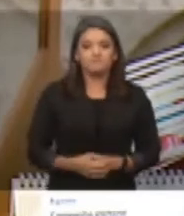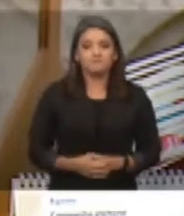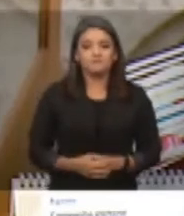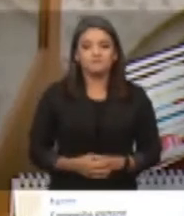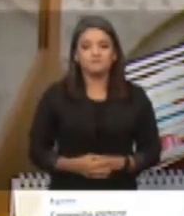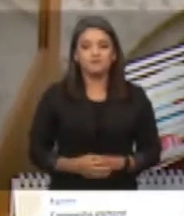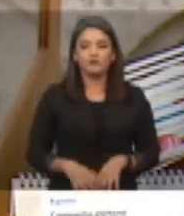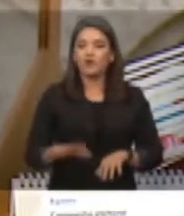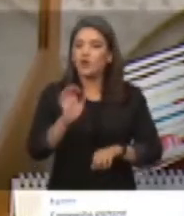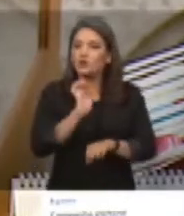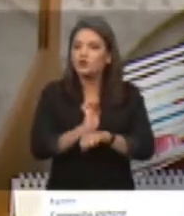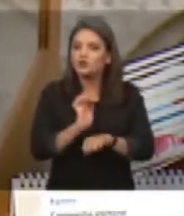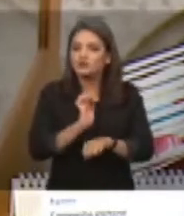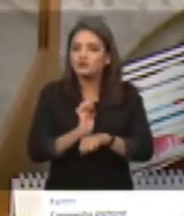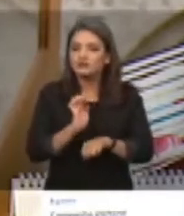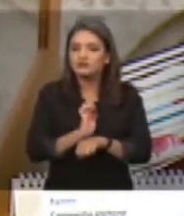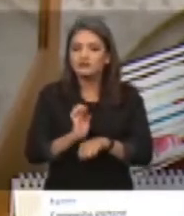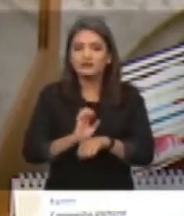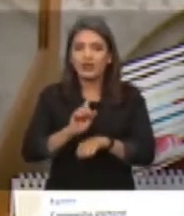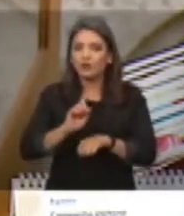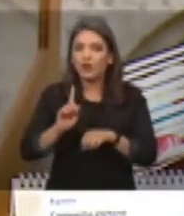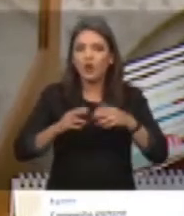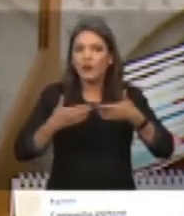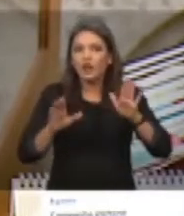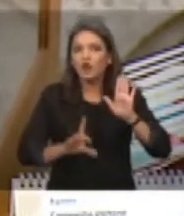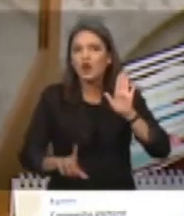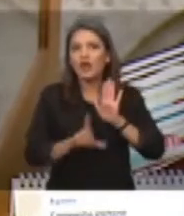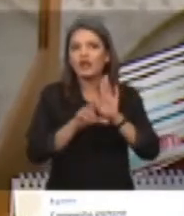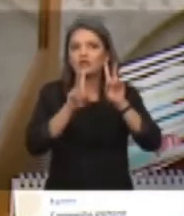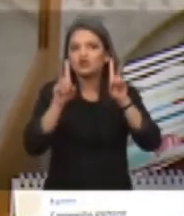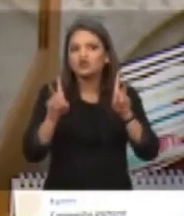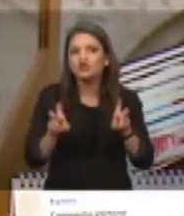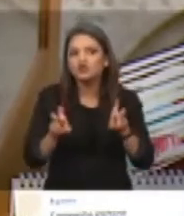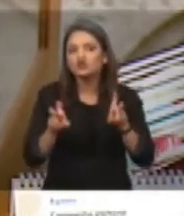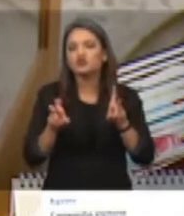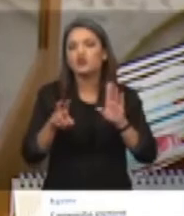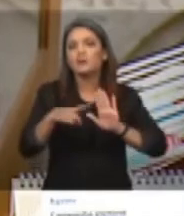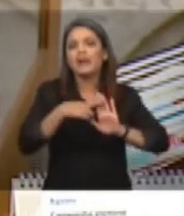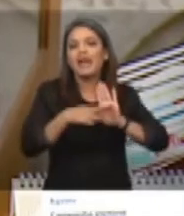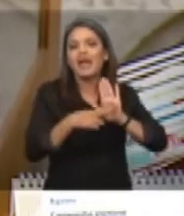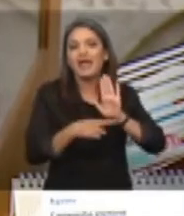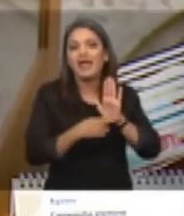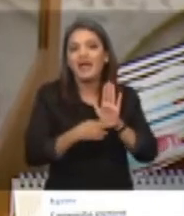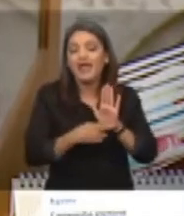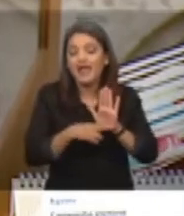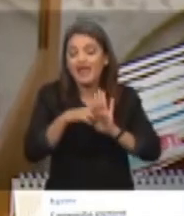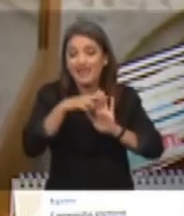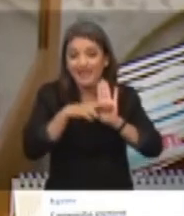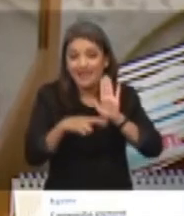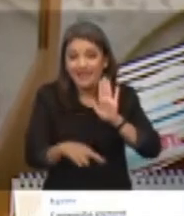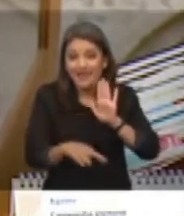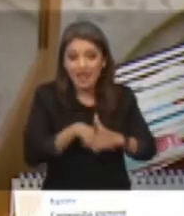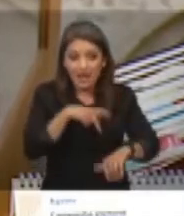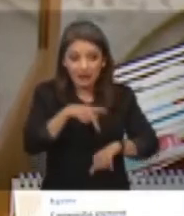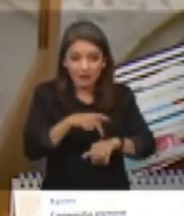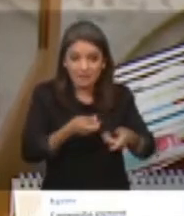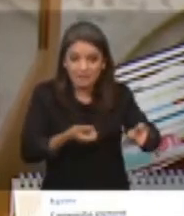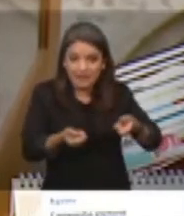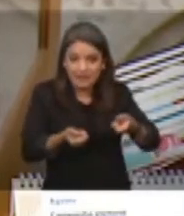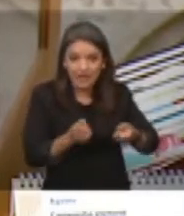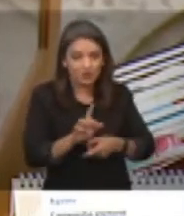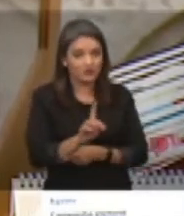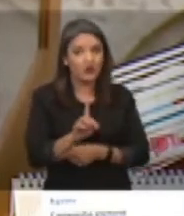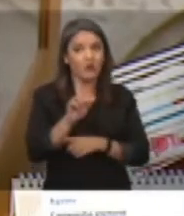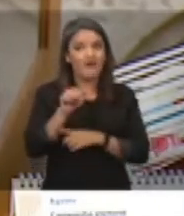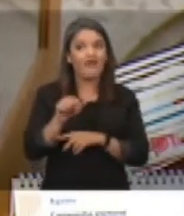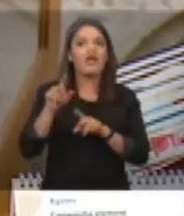não legislaram sobre matéria minerária. As leis impugnadas dispõem sobre matéria tributária, instituição de taxa,